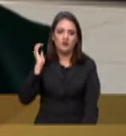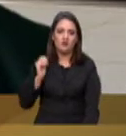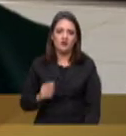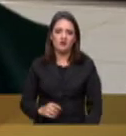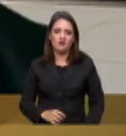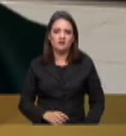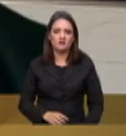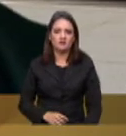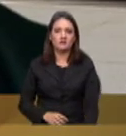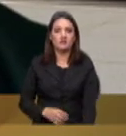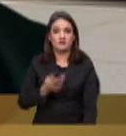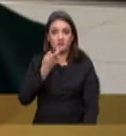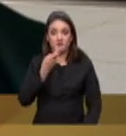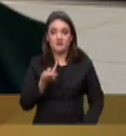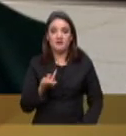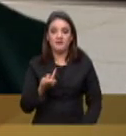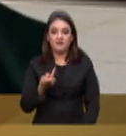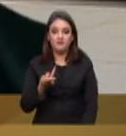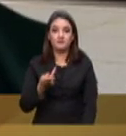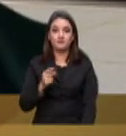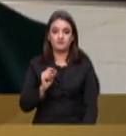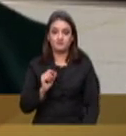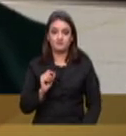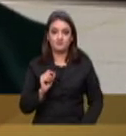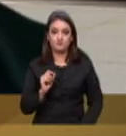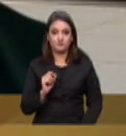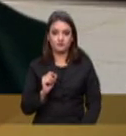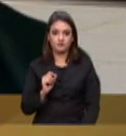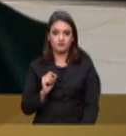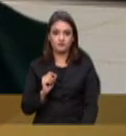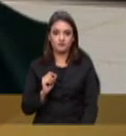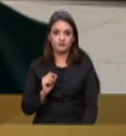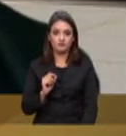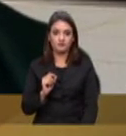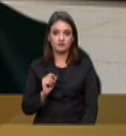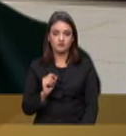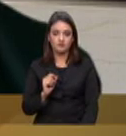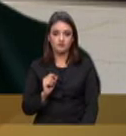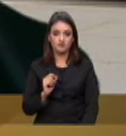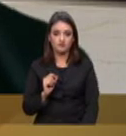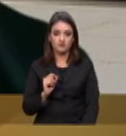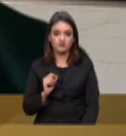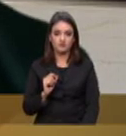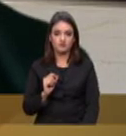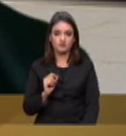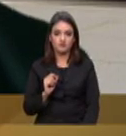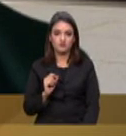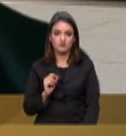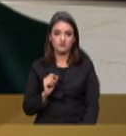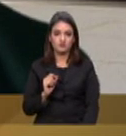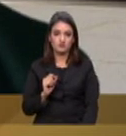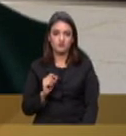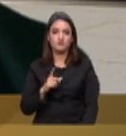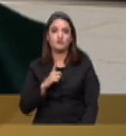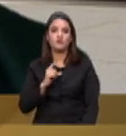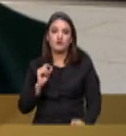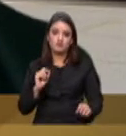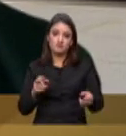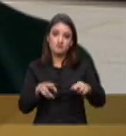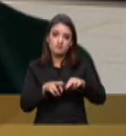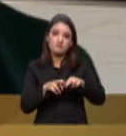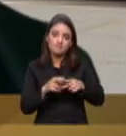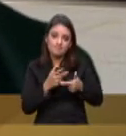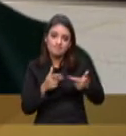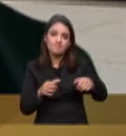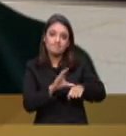data de ontem, ela destacou isso, exatamente a questão de que ela partia exatamente dessas premissas constitucionais